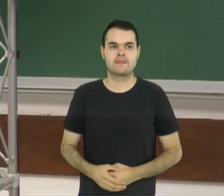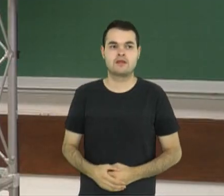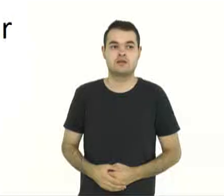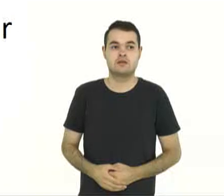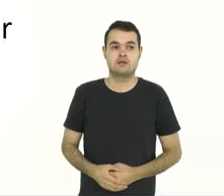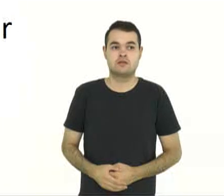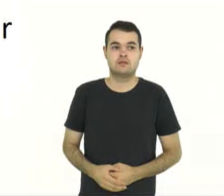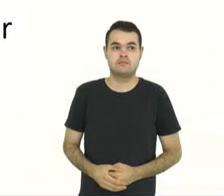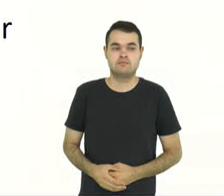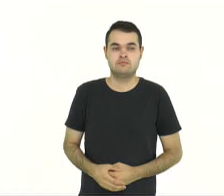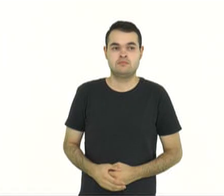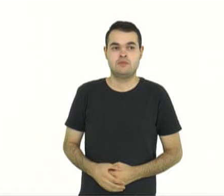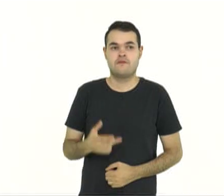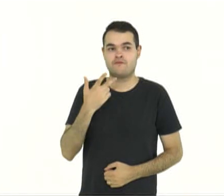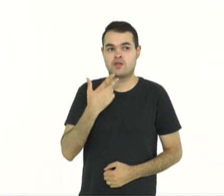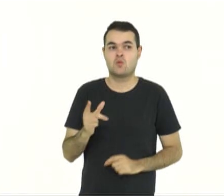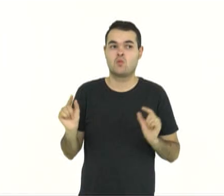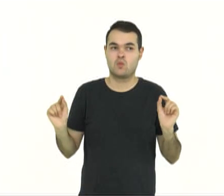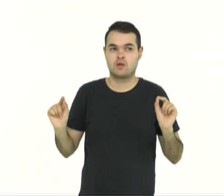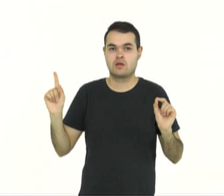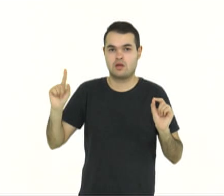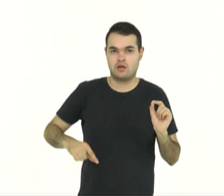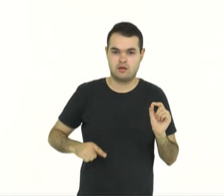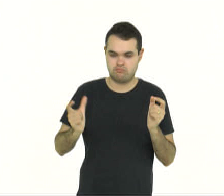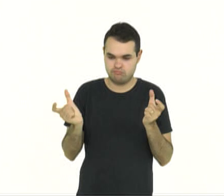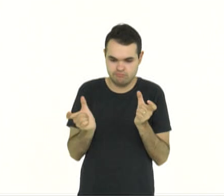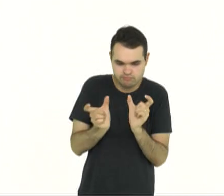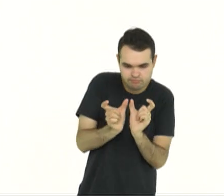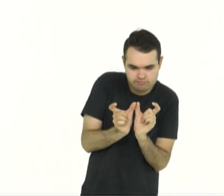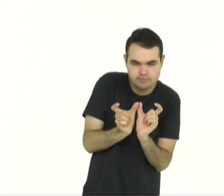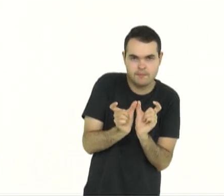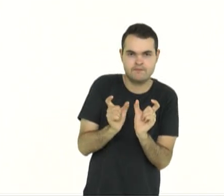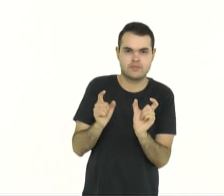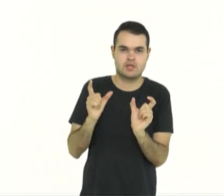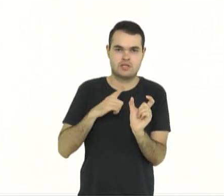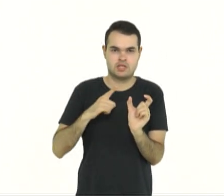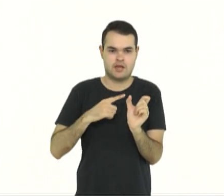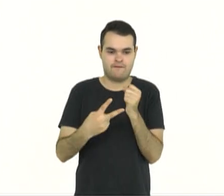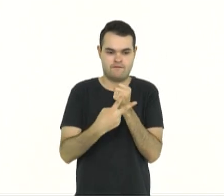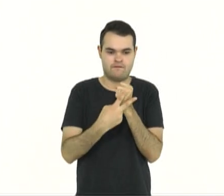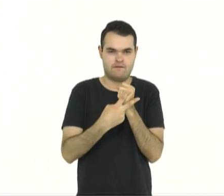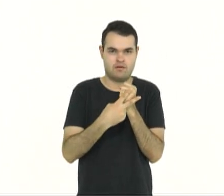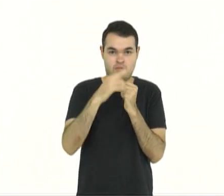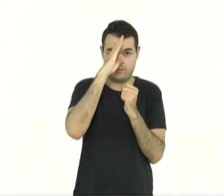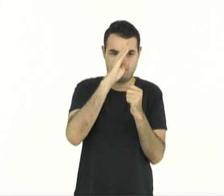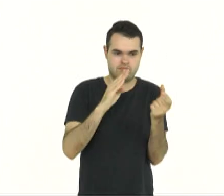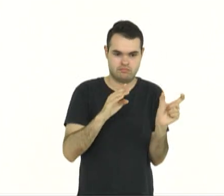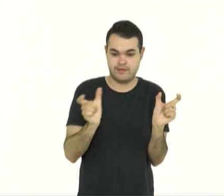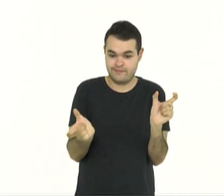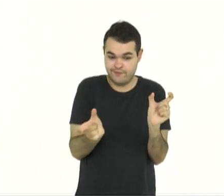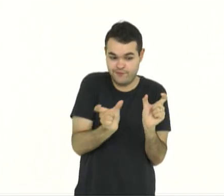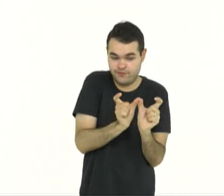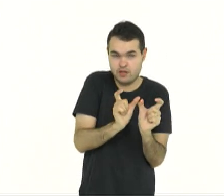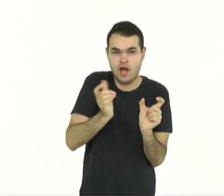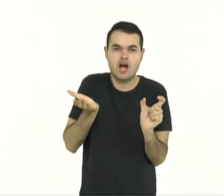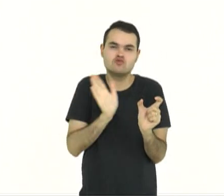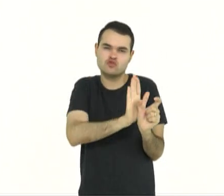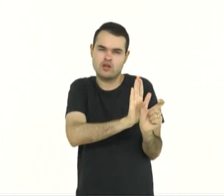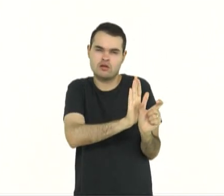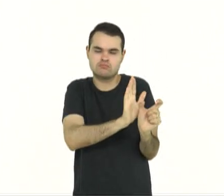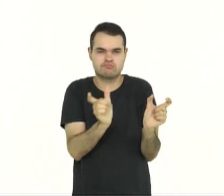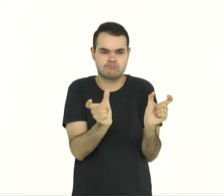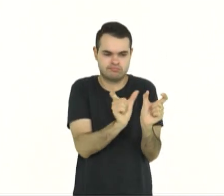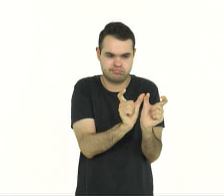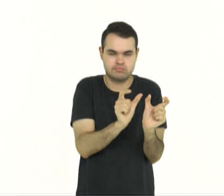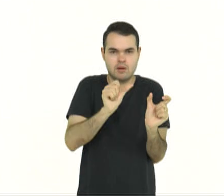lá. Foi falado ali, ó, que a perícia verbal consiste no uso de um verbo auxiliar